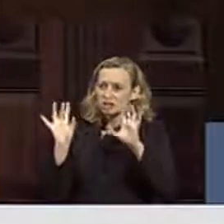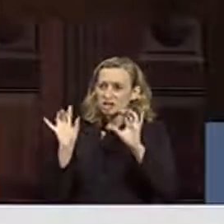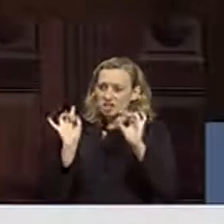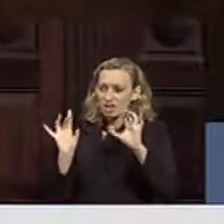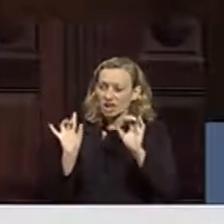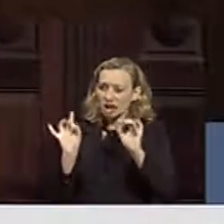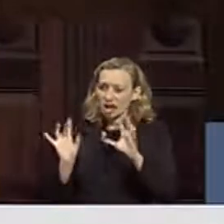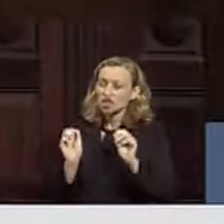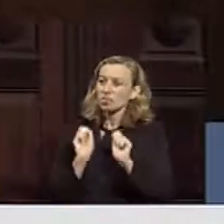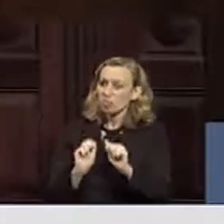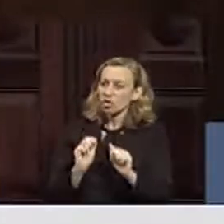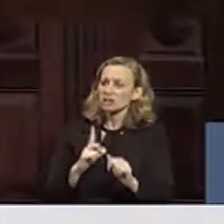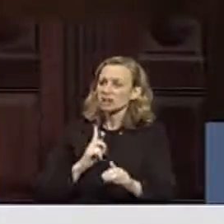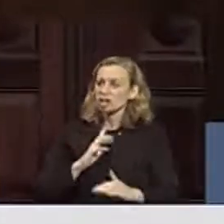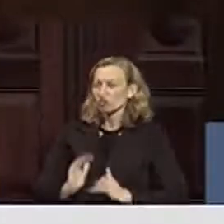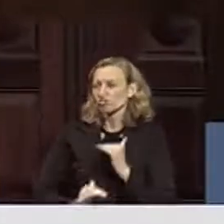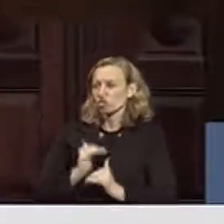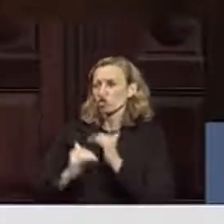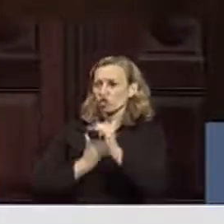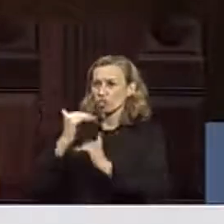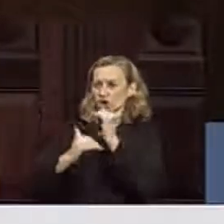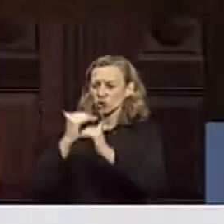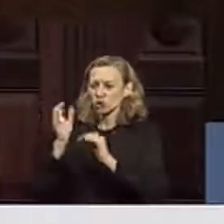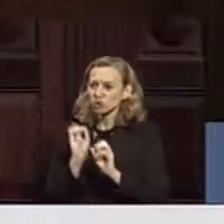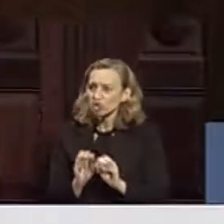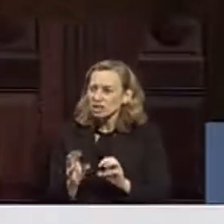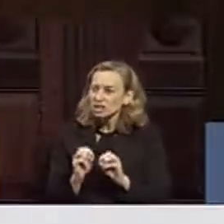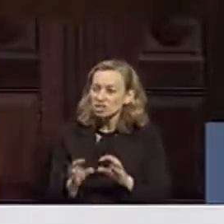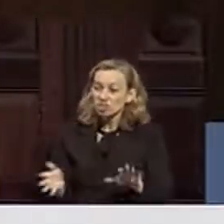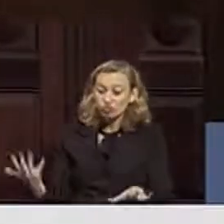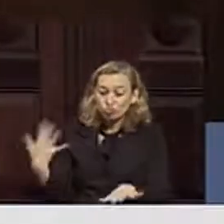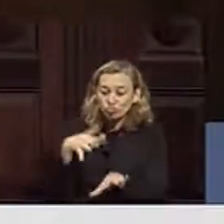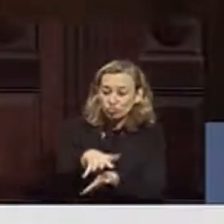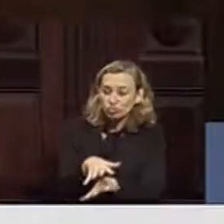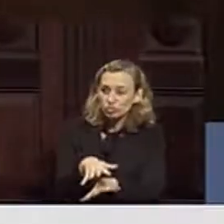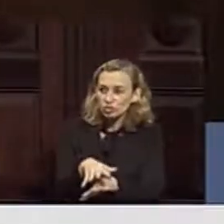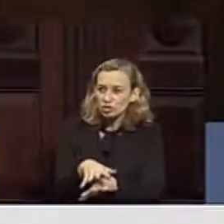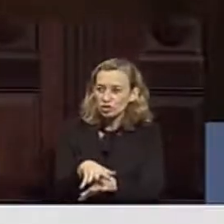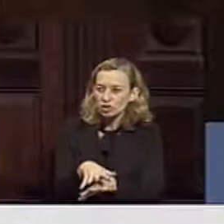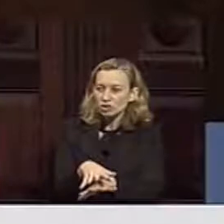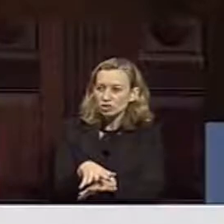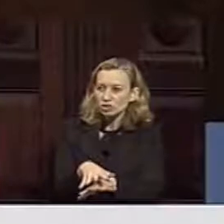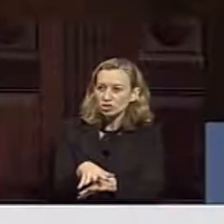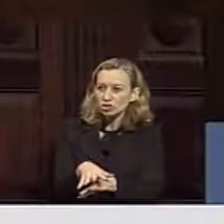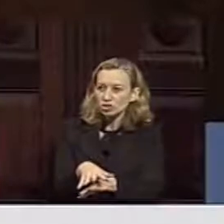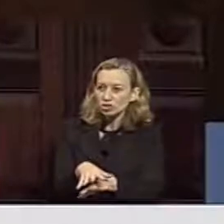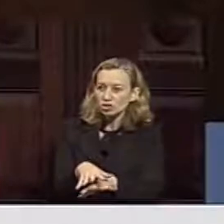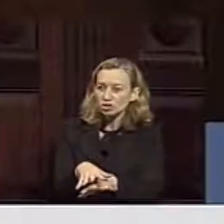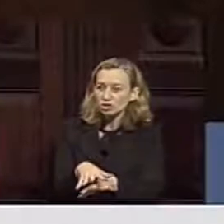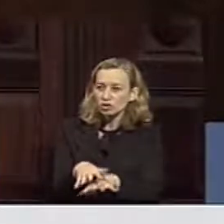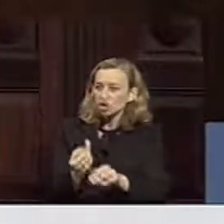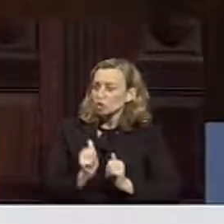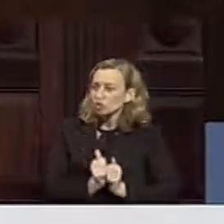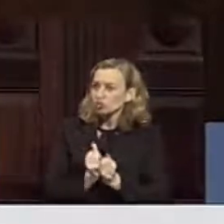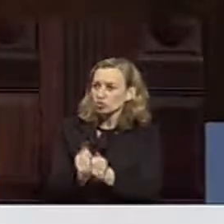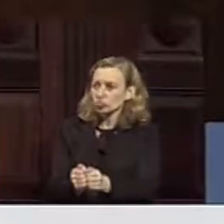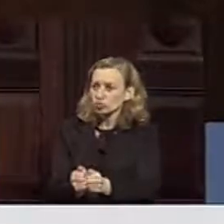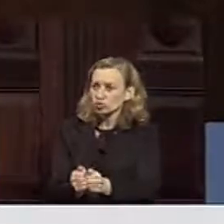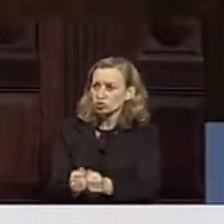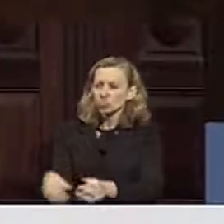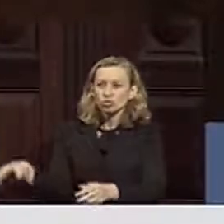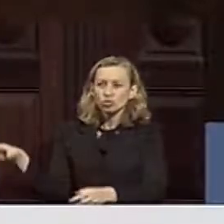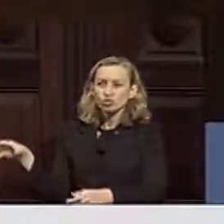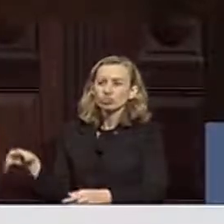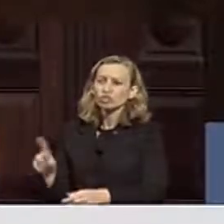seu desenvolvimento educacional integradas na rede regular e frequentando turmas regulares junto com os